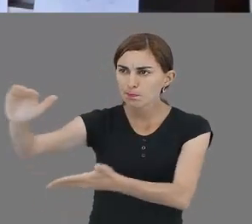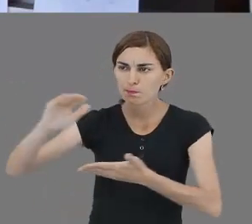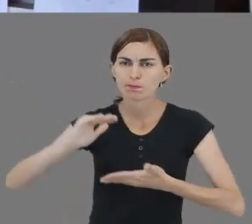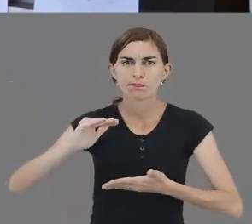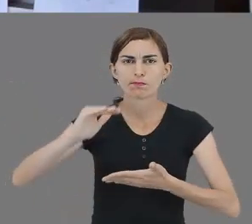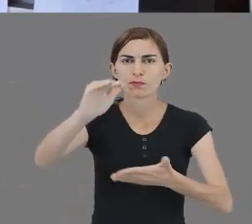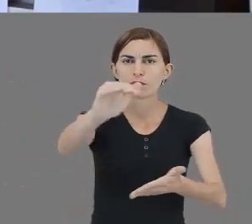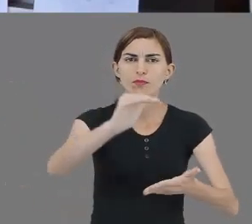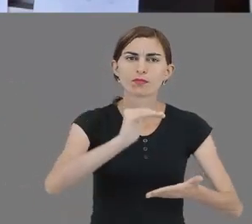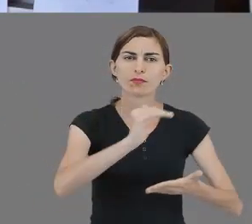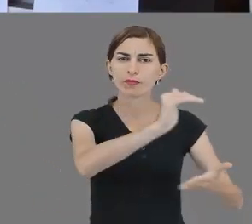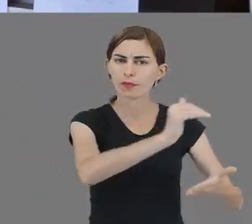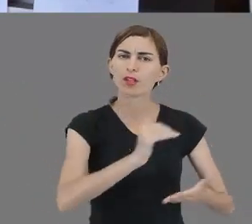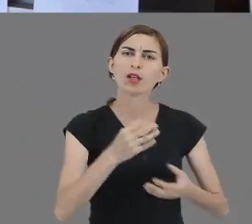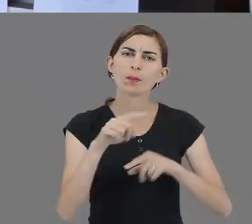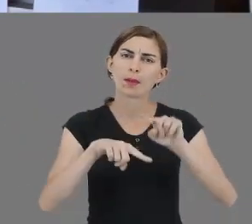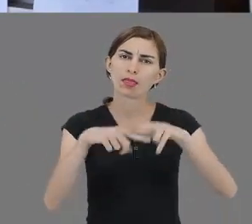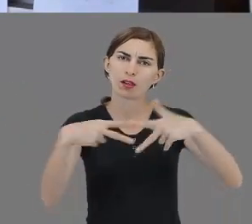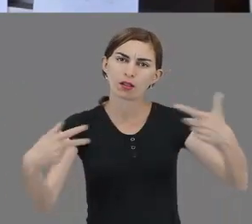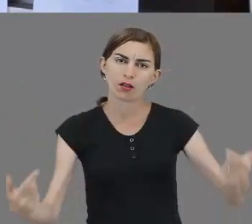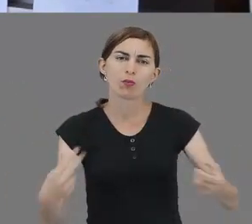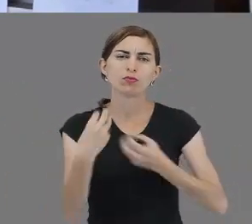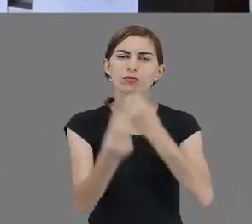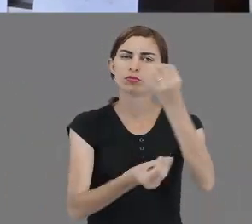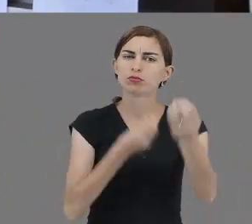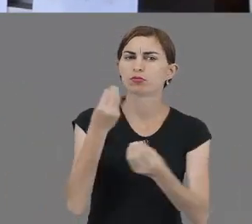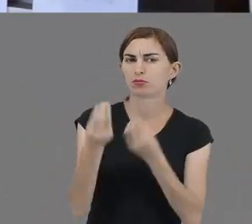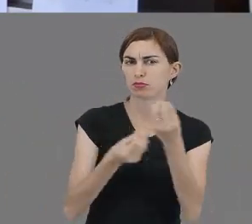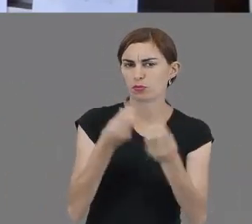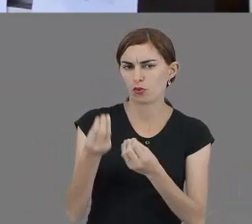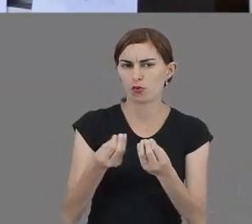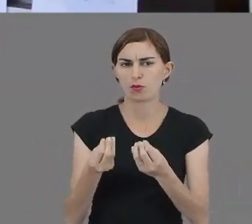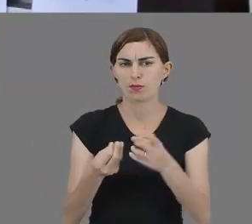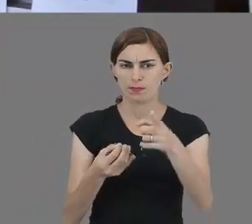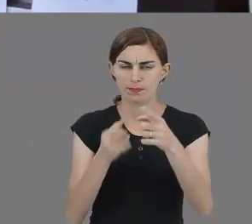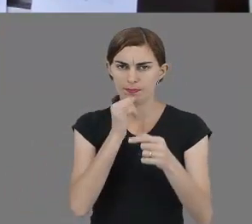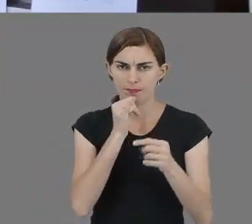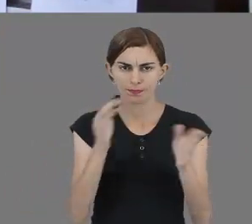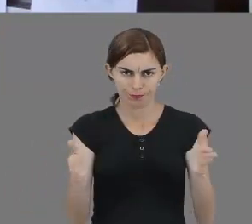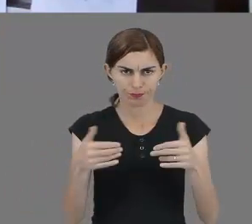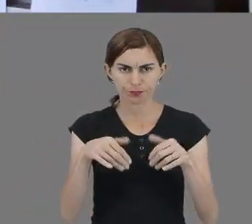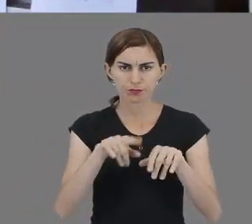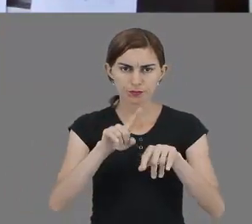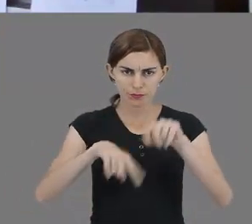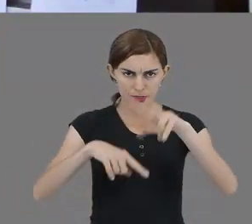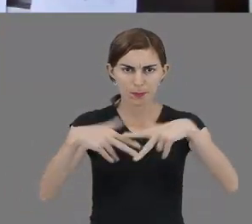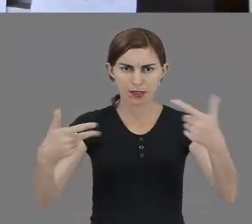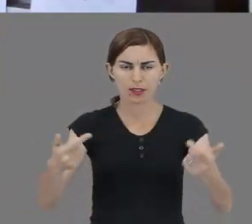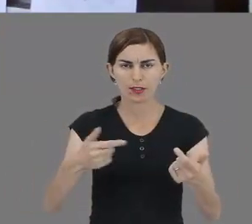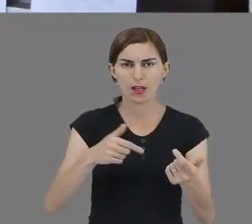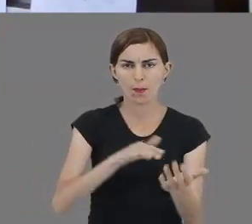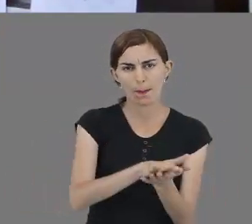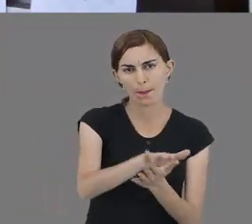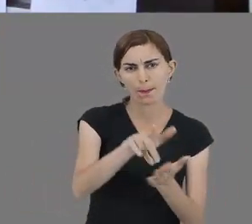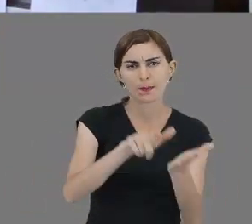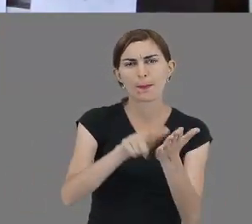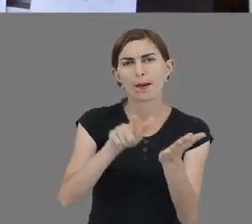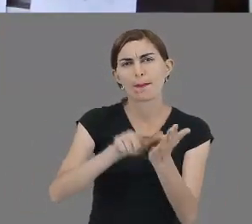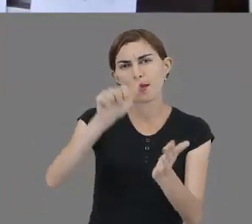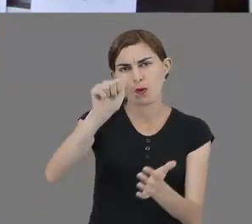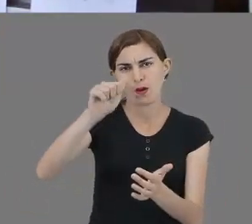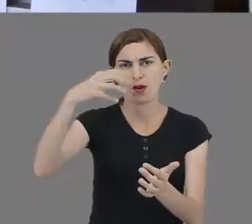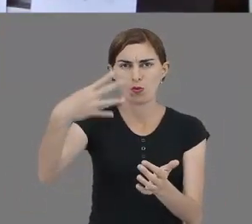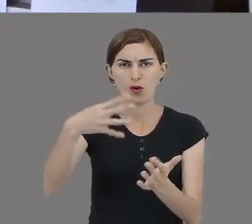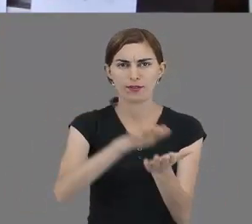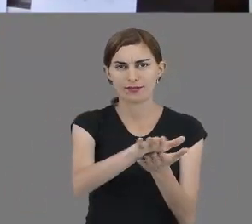recebimento. Como seria o ato do recebimento? Vou dar um exemplo, por exemplo, desse material de expediente, folha de papel